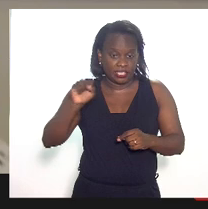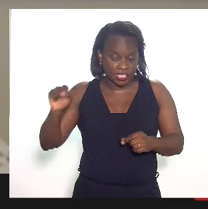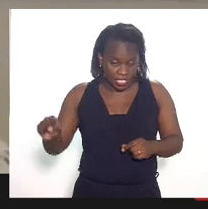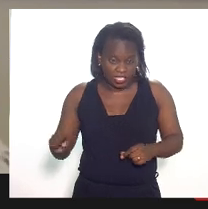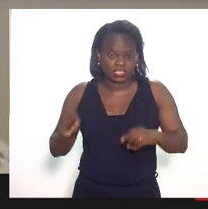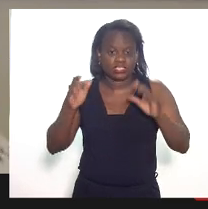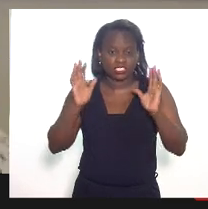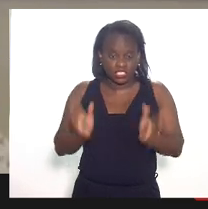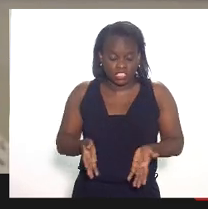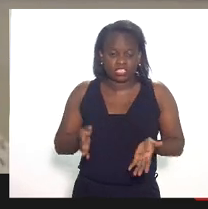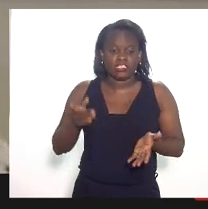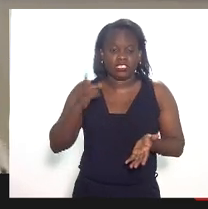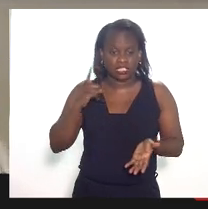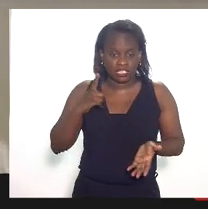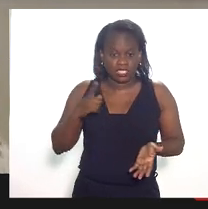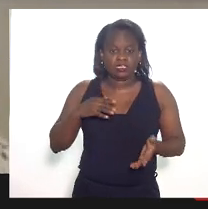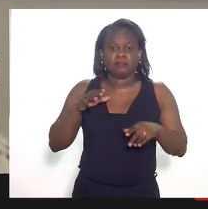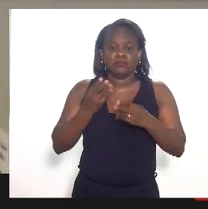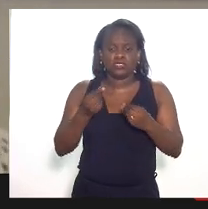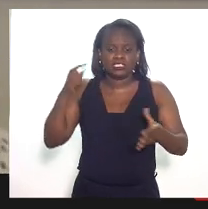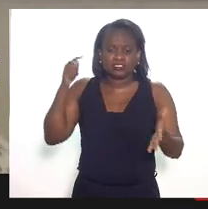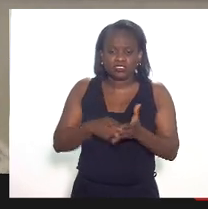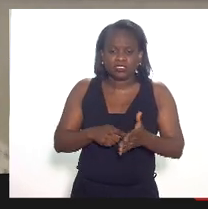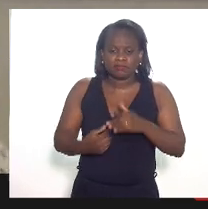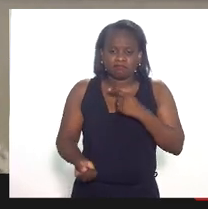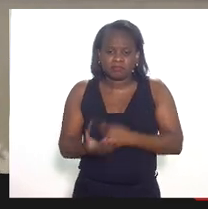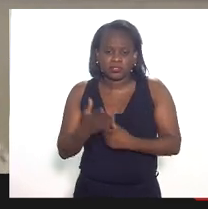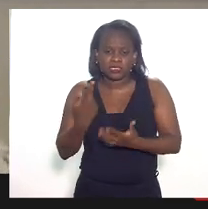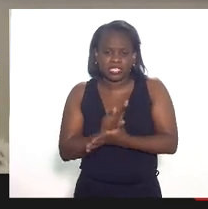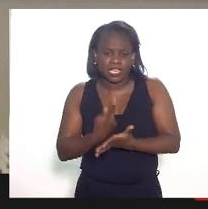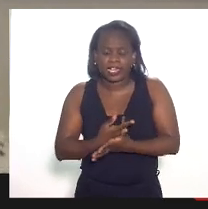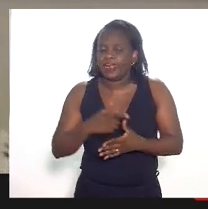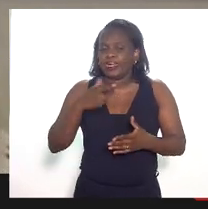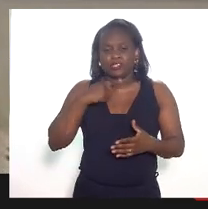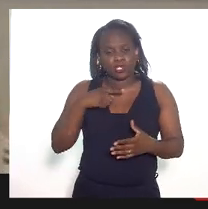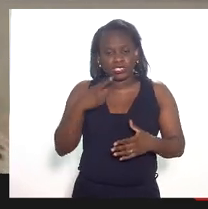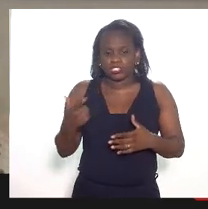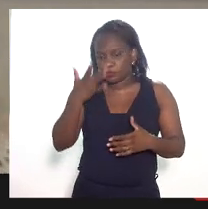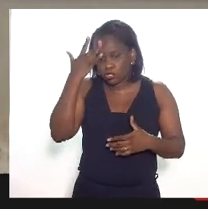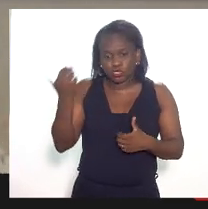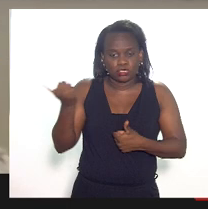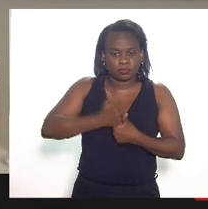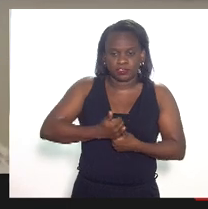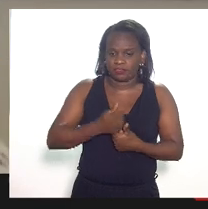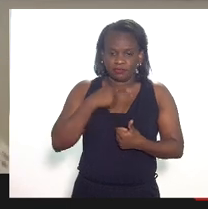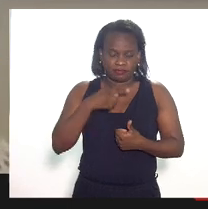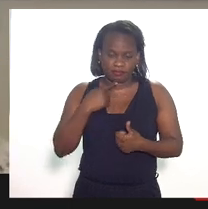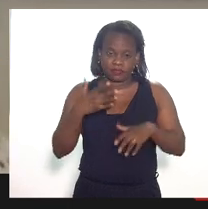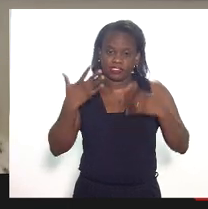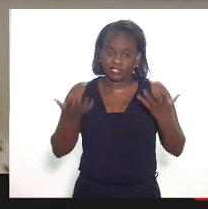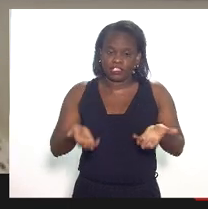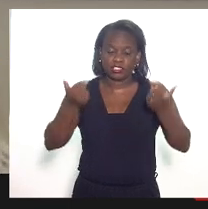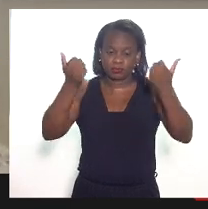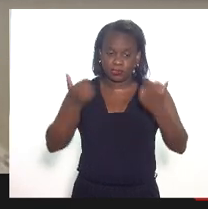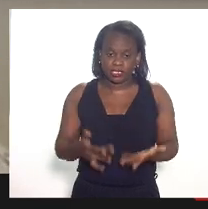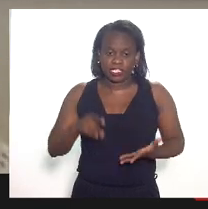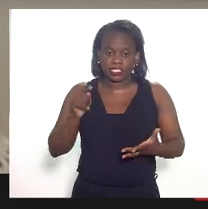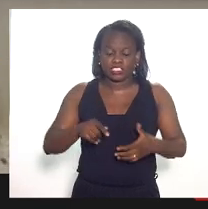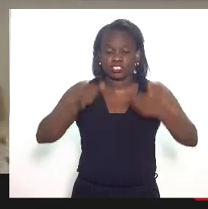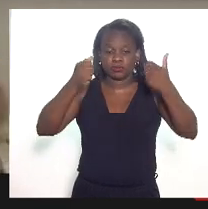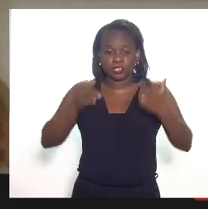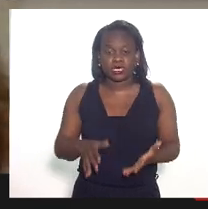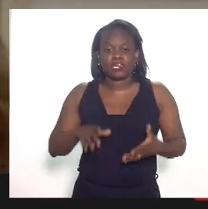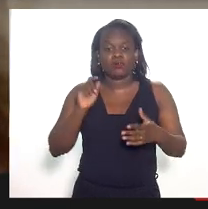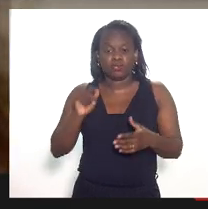de inconsistências e de denúncias de fraude e não conseguiu repor essa força de trabalho. Então, eu gostaria de fazer aqui uma fala